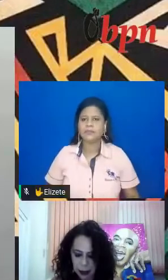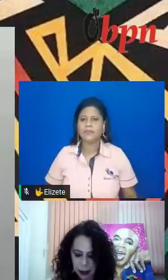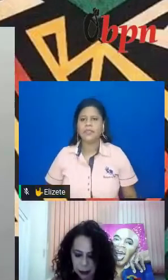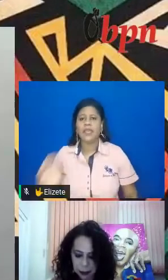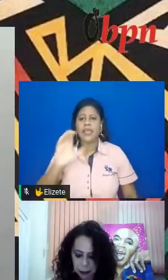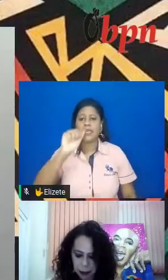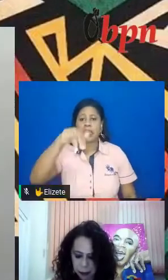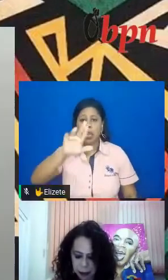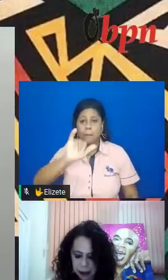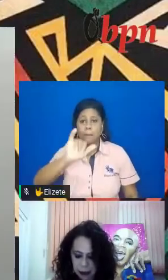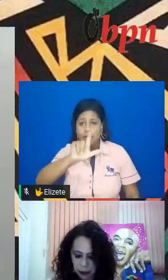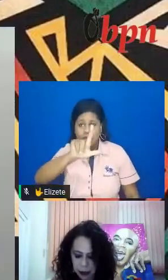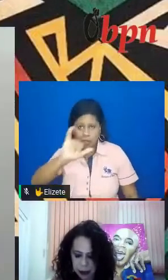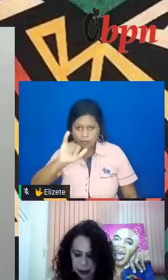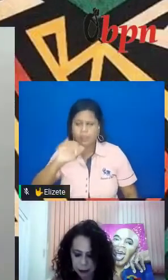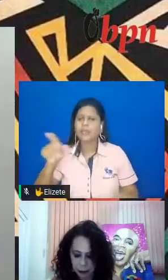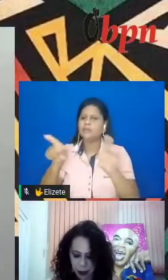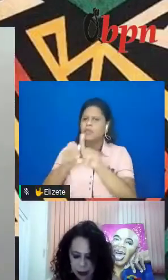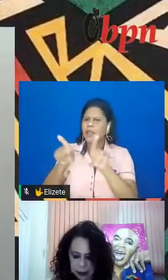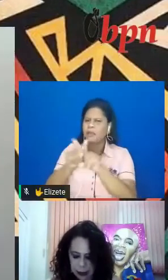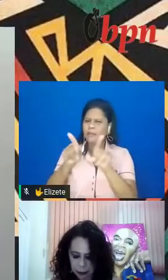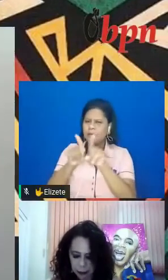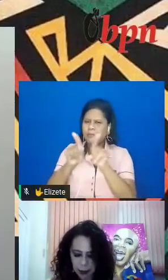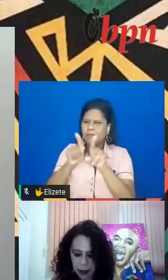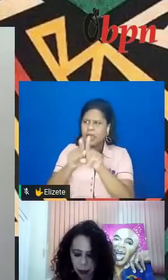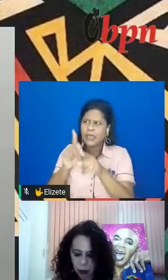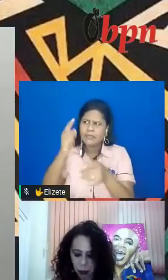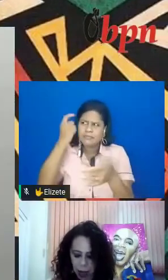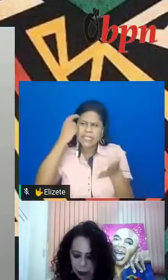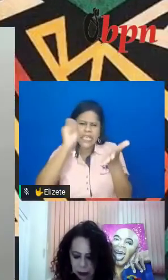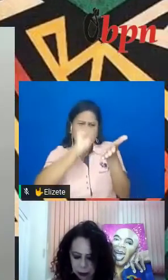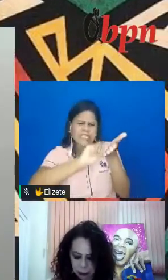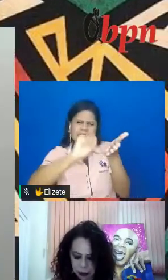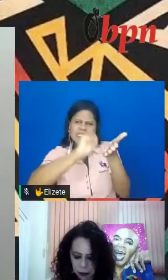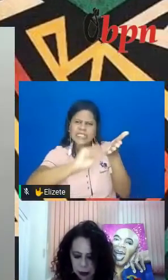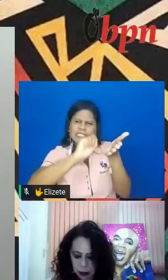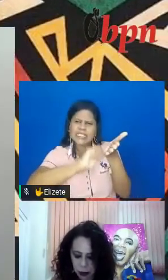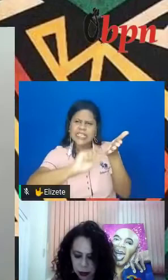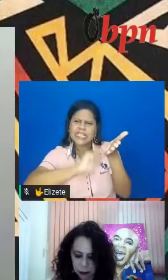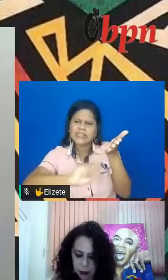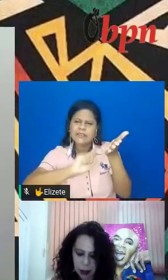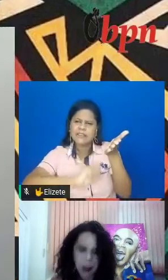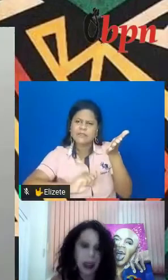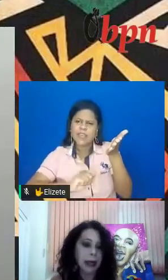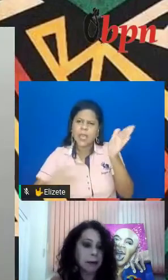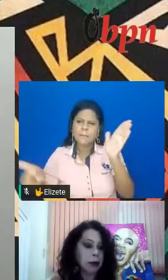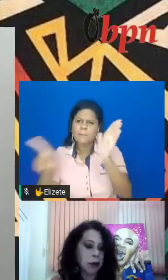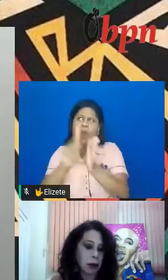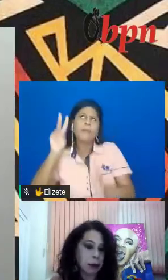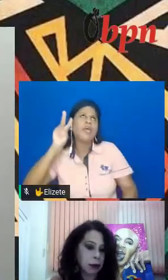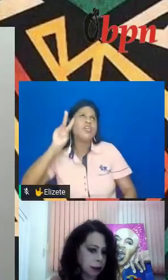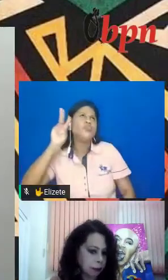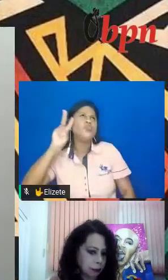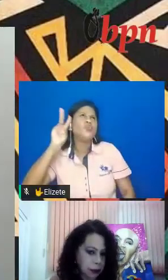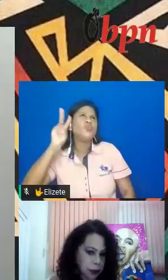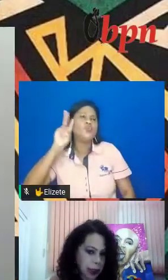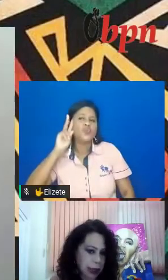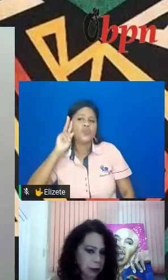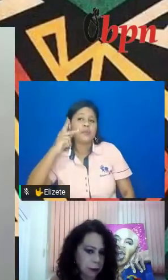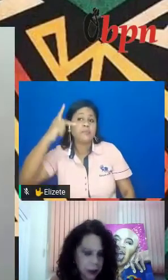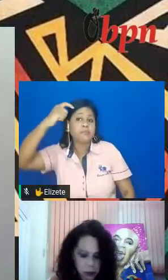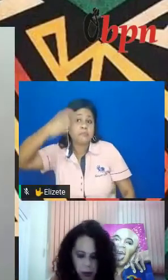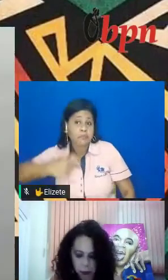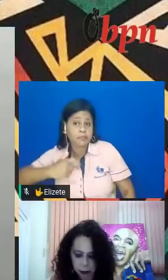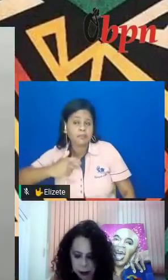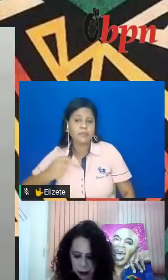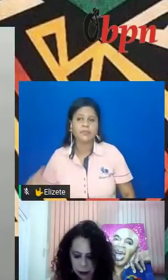na mesma linha, tá, a Camille, né, ela também pensando na escrevivência, né, como ato de escrever sua história, aí ela é